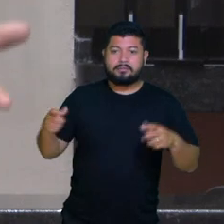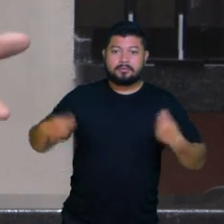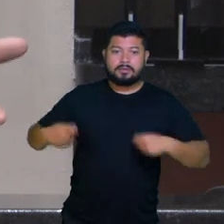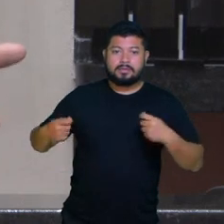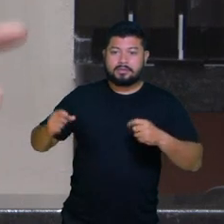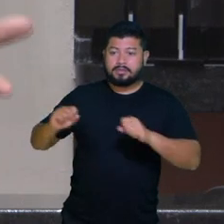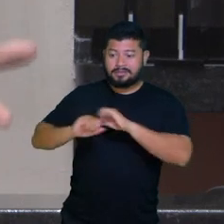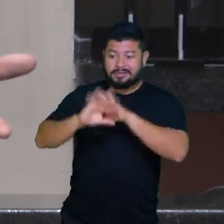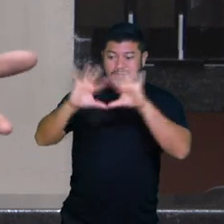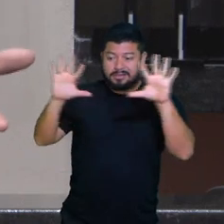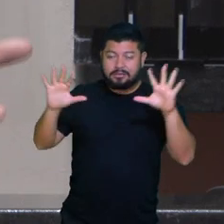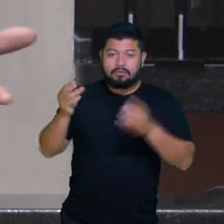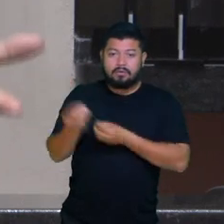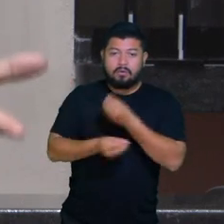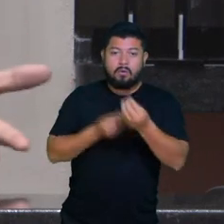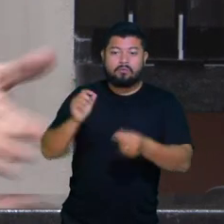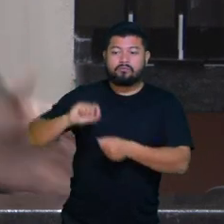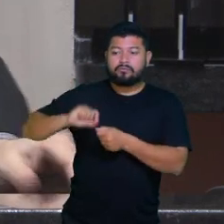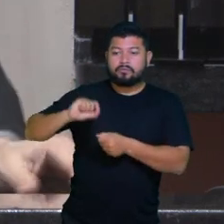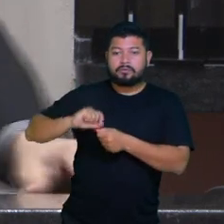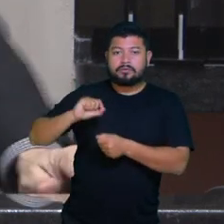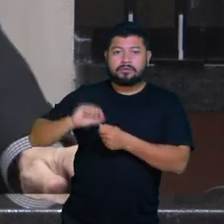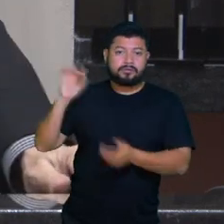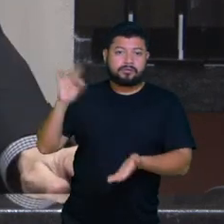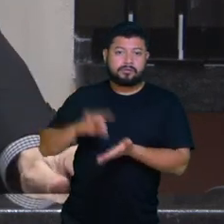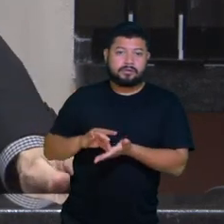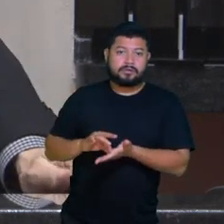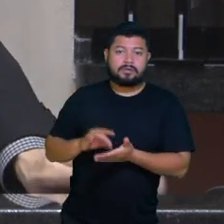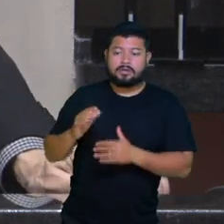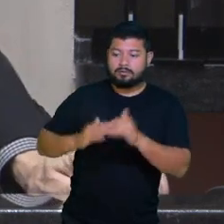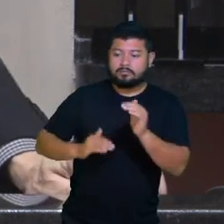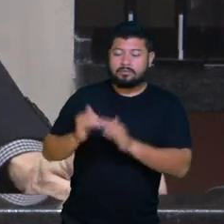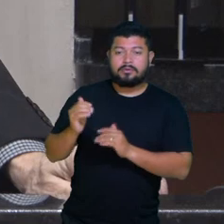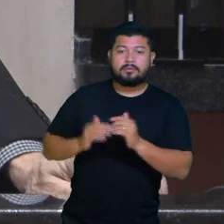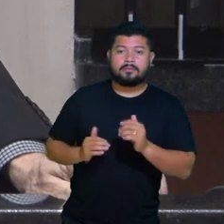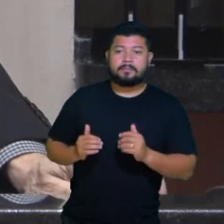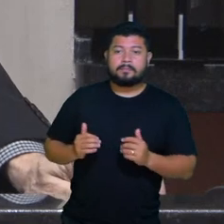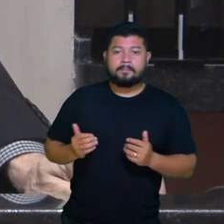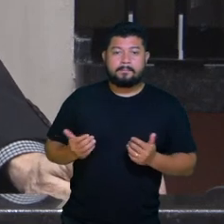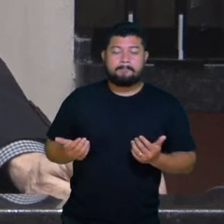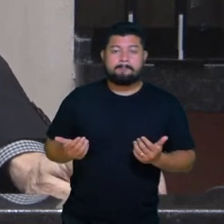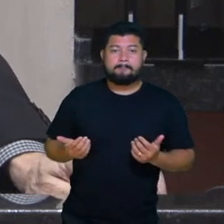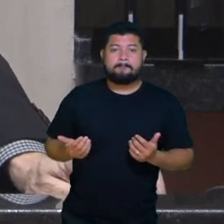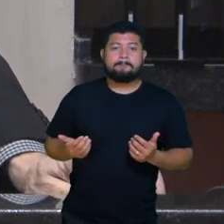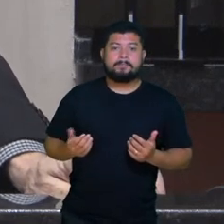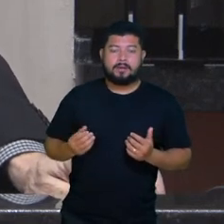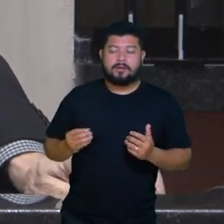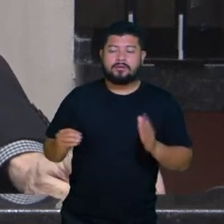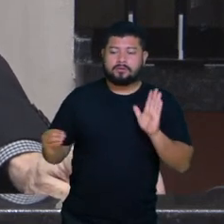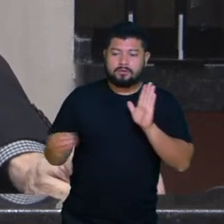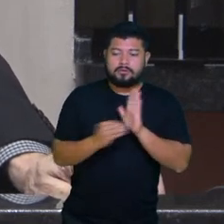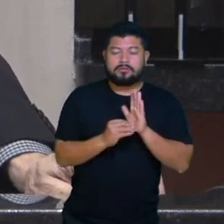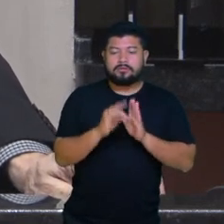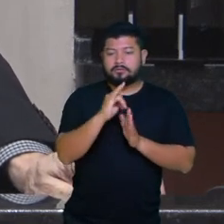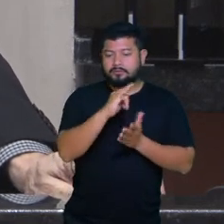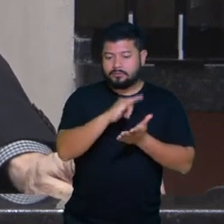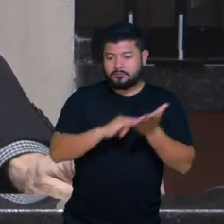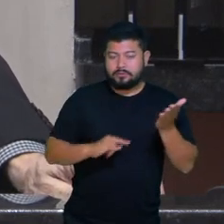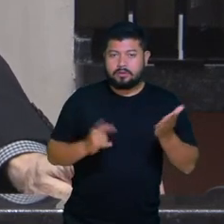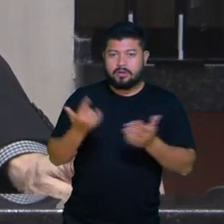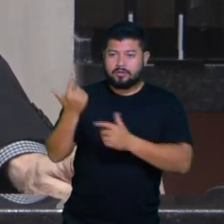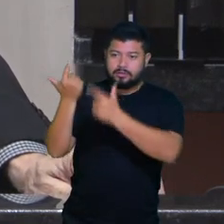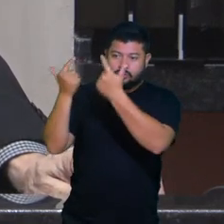como será feito de fato essa essa prática Então essa essa menção será feita no documento as demais questões